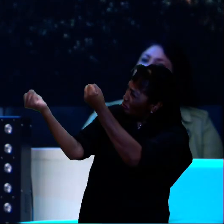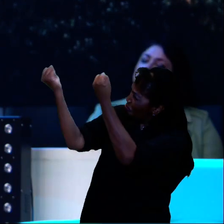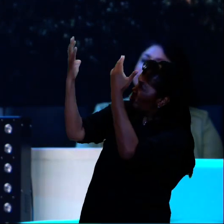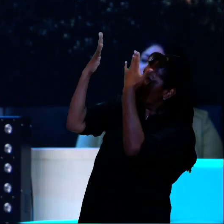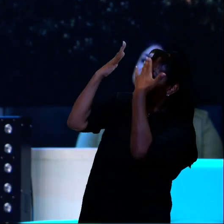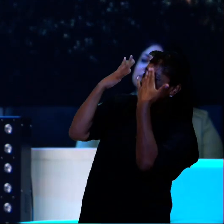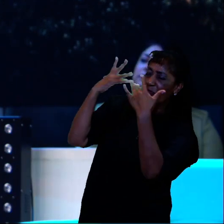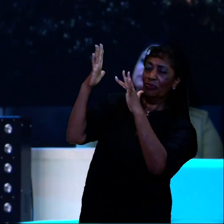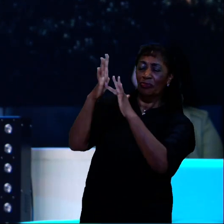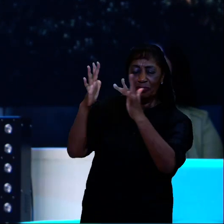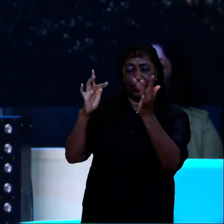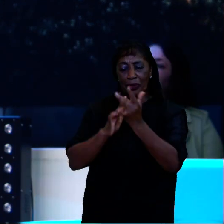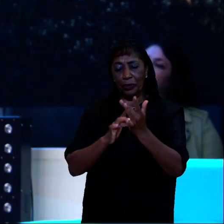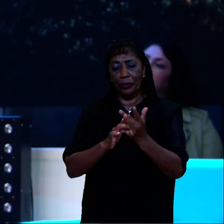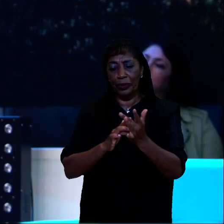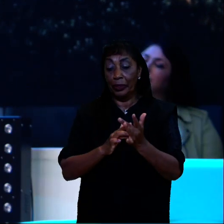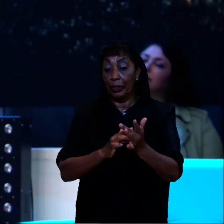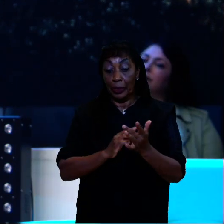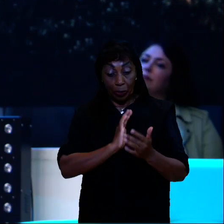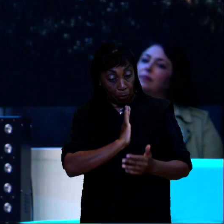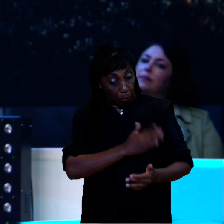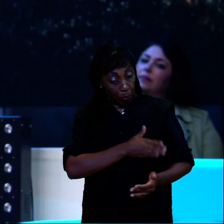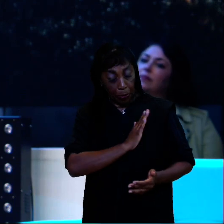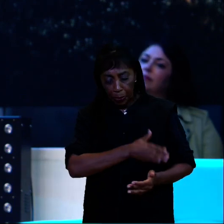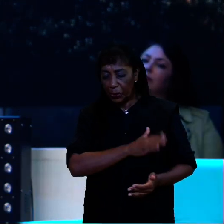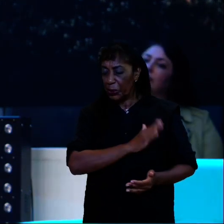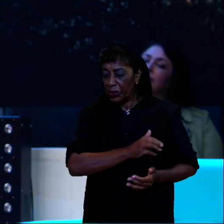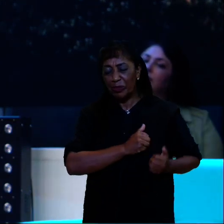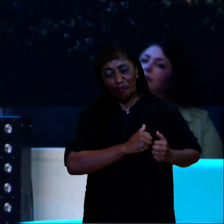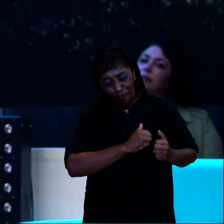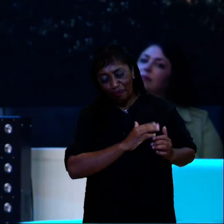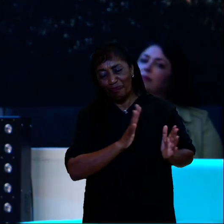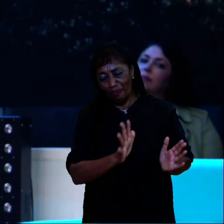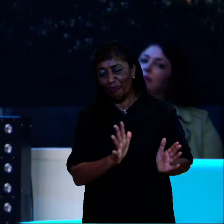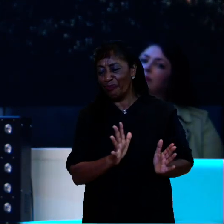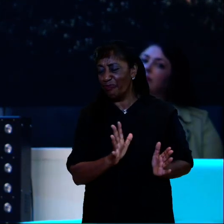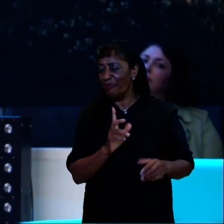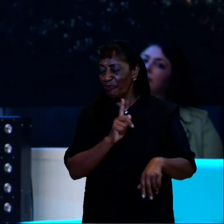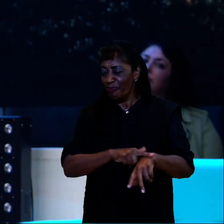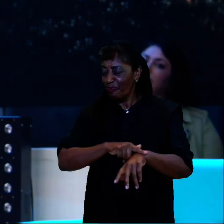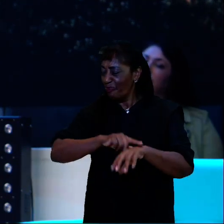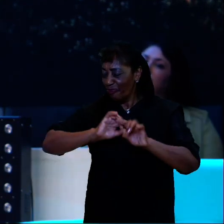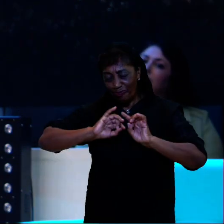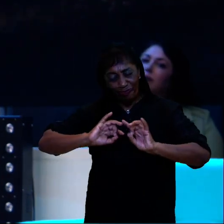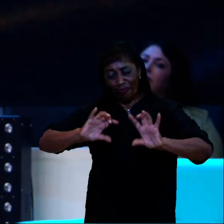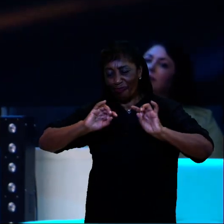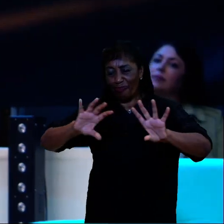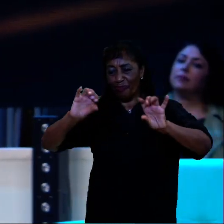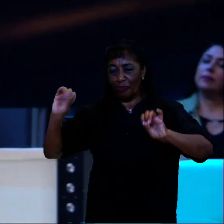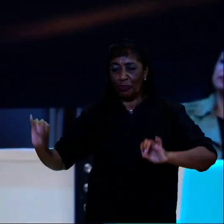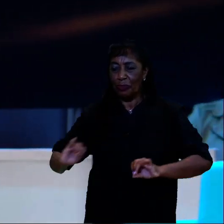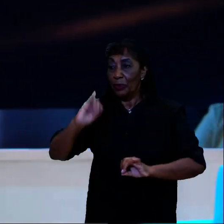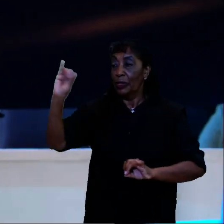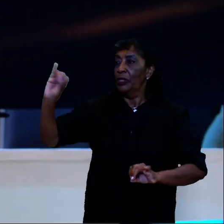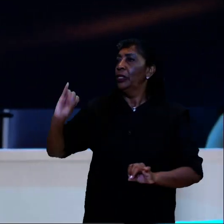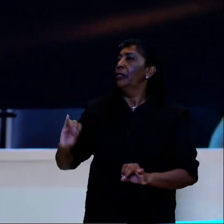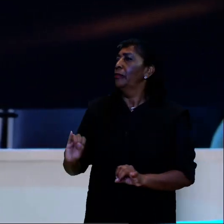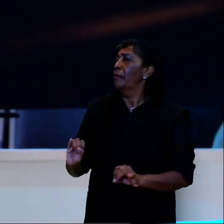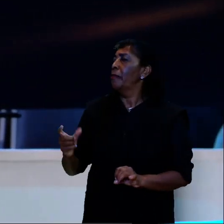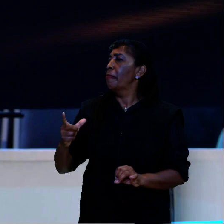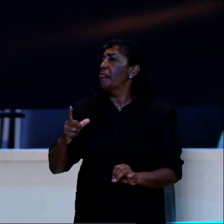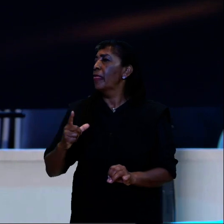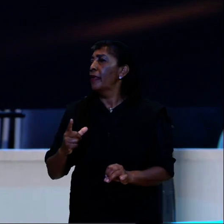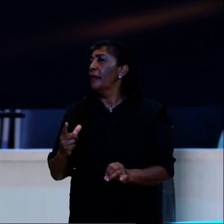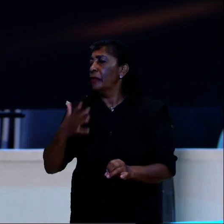disso. Então já vai preparando o teu coração aí também para esse tempo tão precioso. Quantos que estão conosco